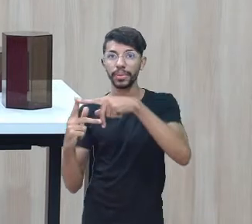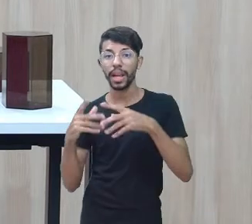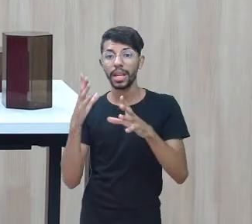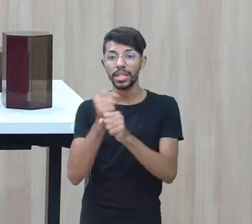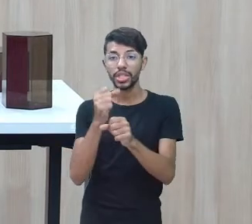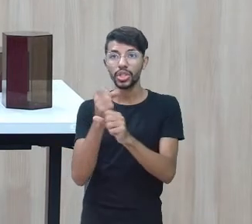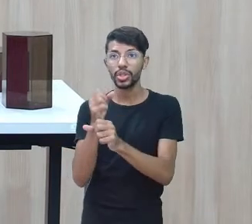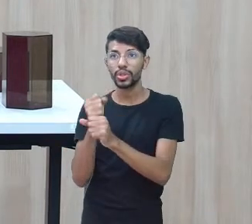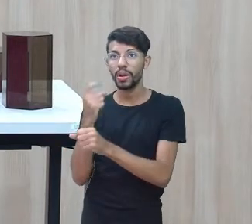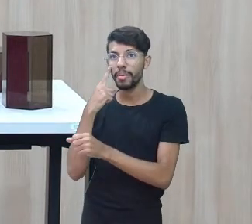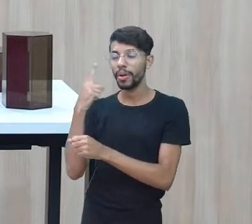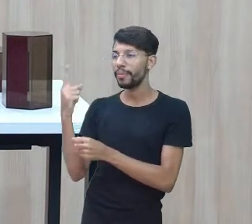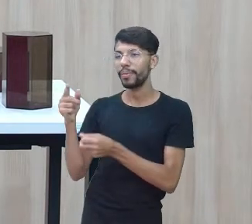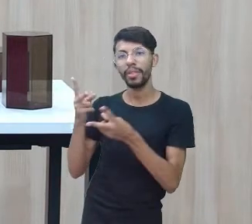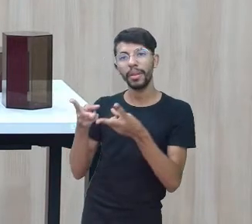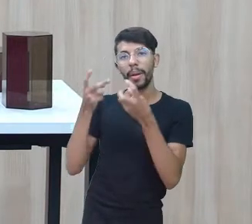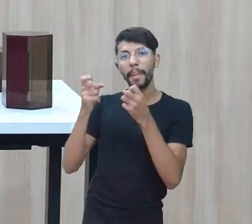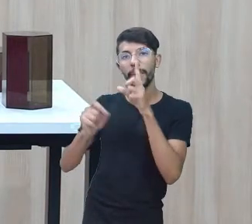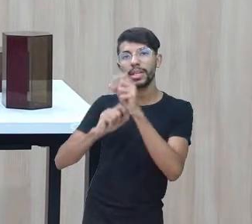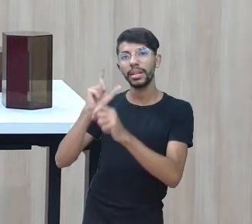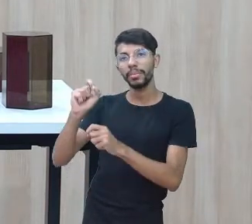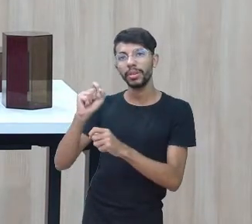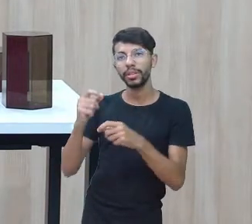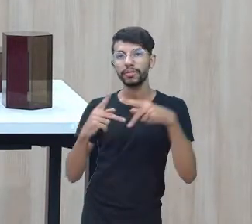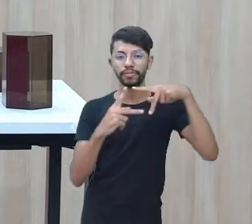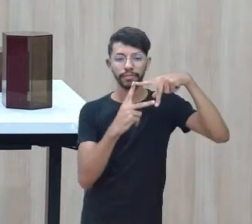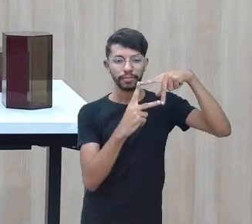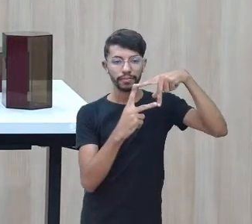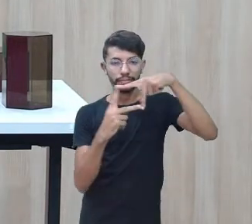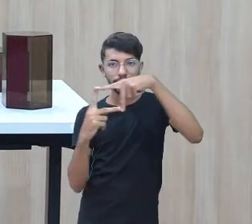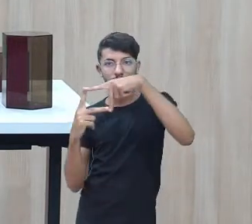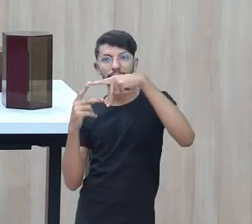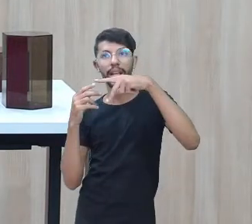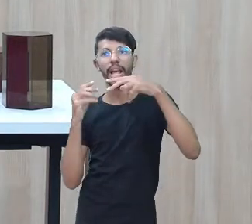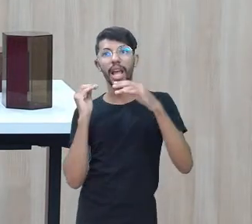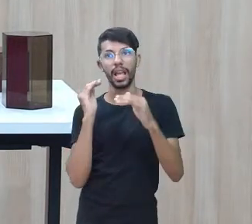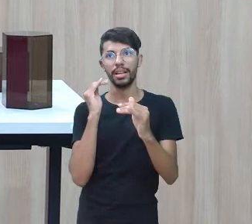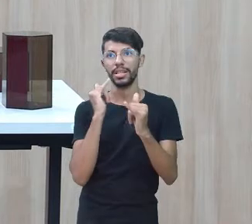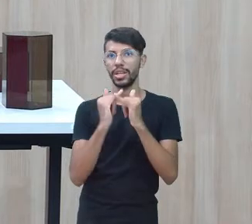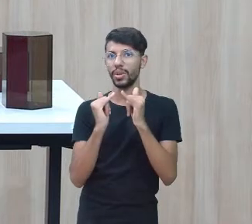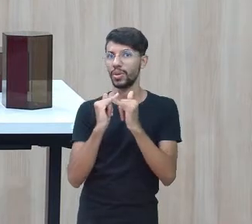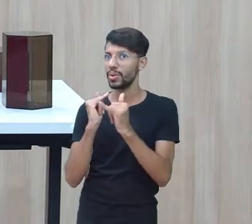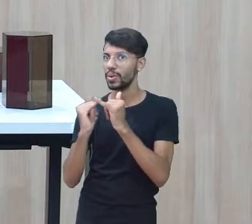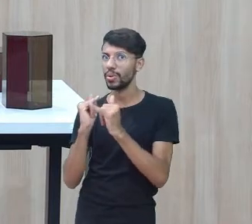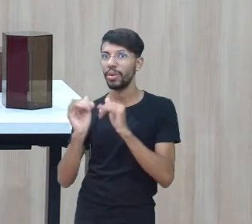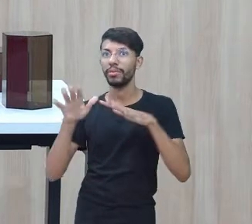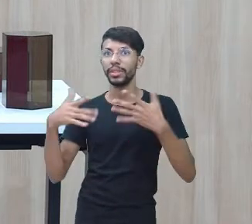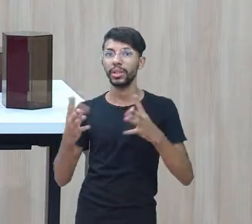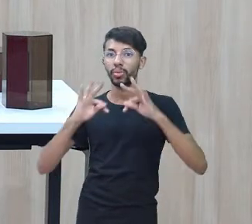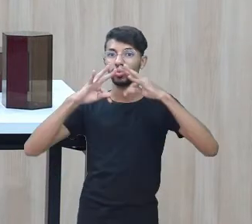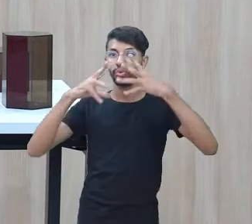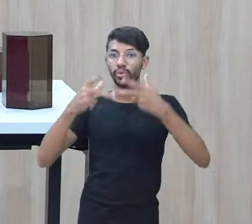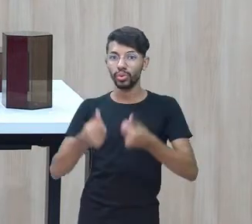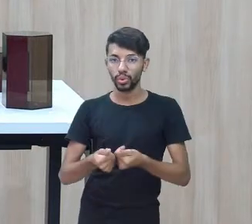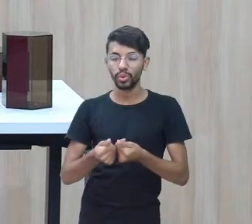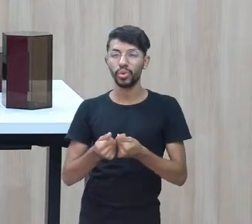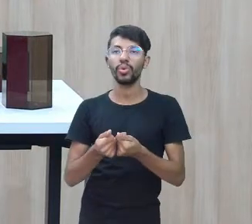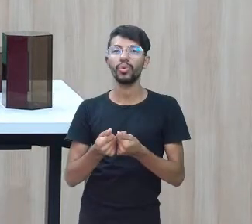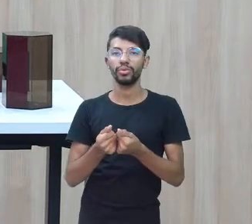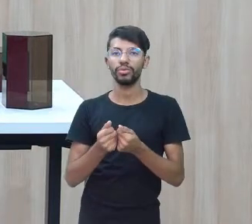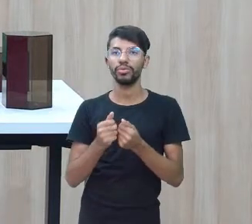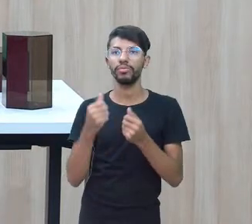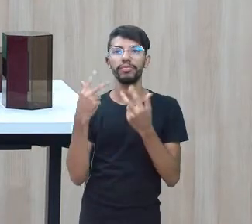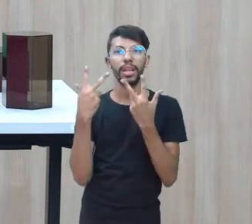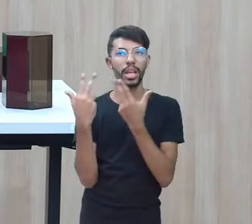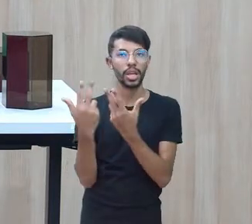é que esses dadinhos são idênticos. Se eles são idênticos, então todas as faces de todos os dadinhos